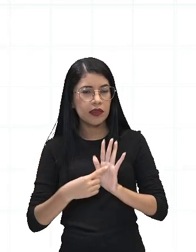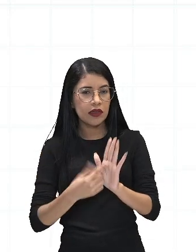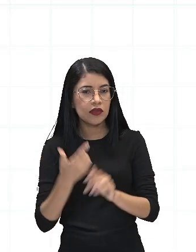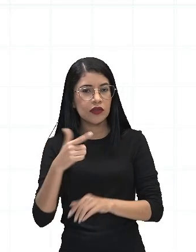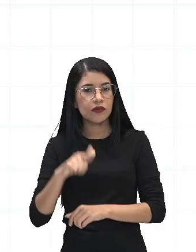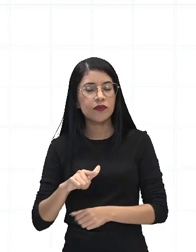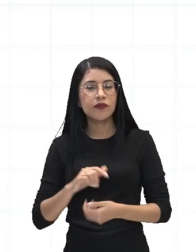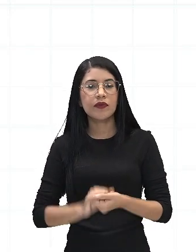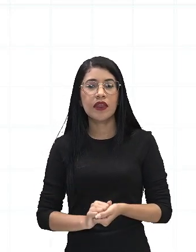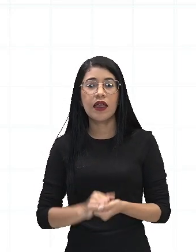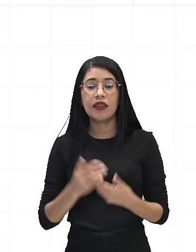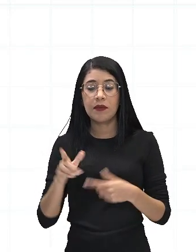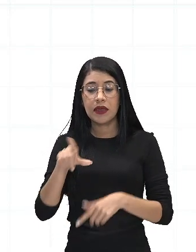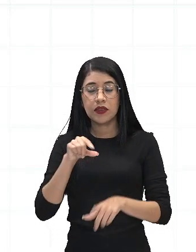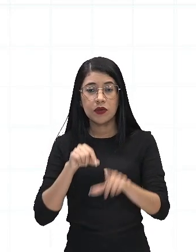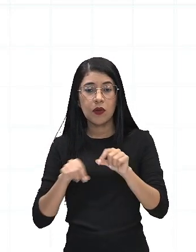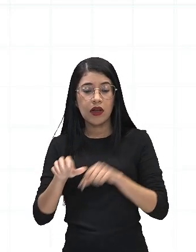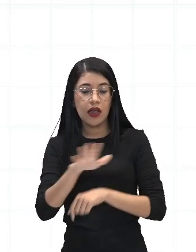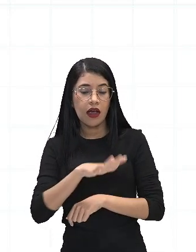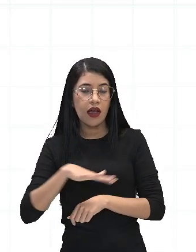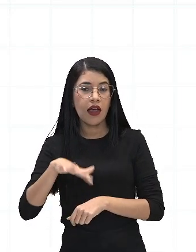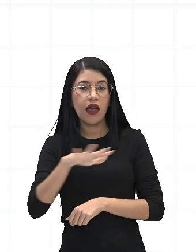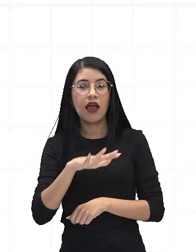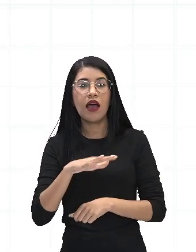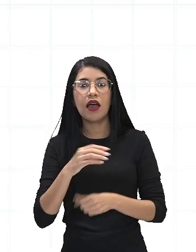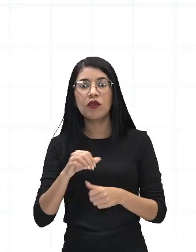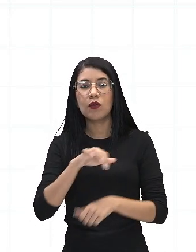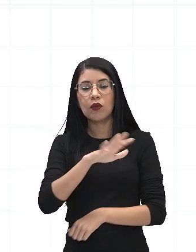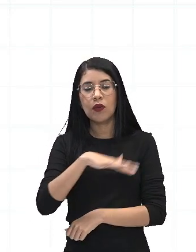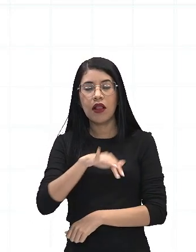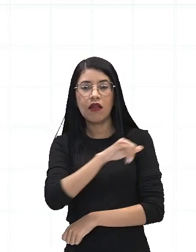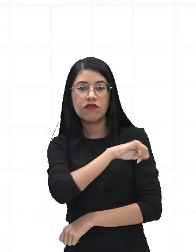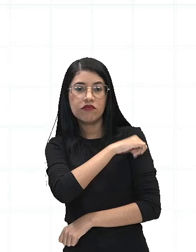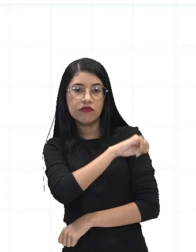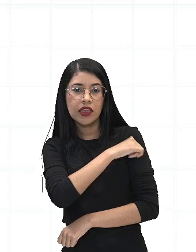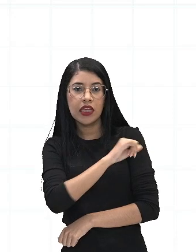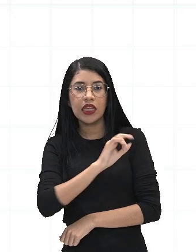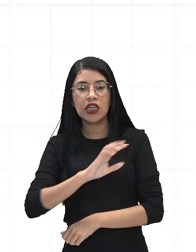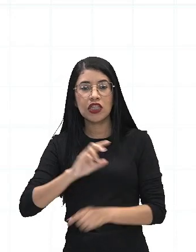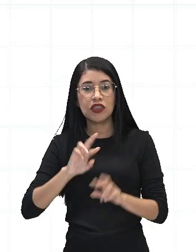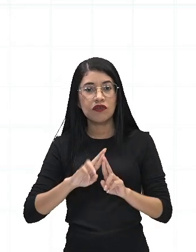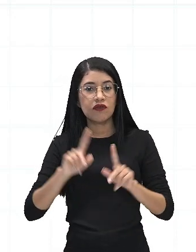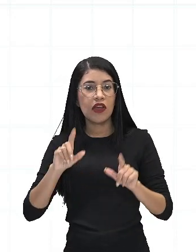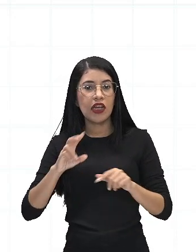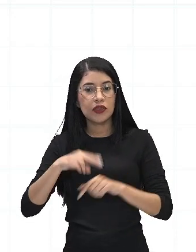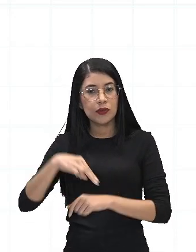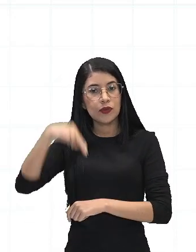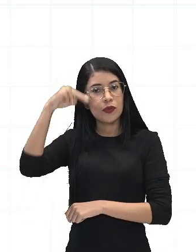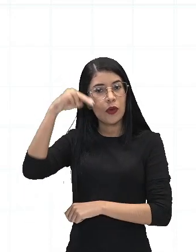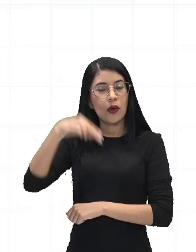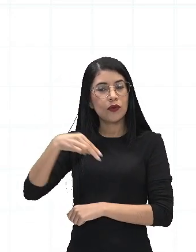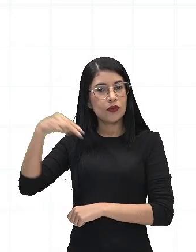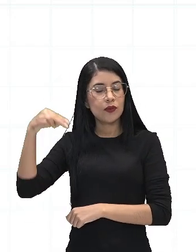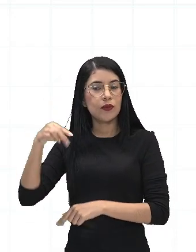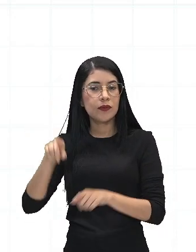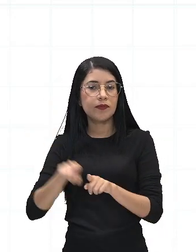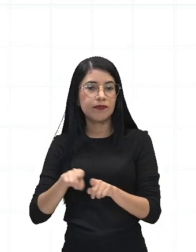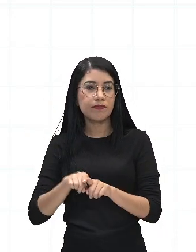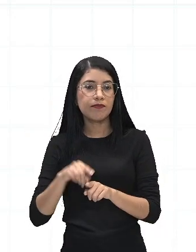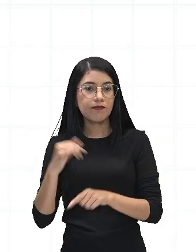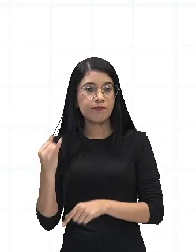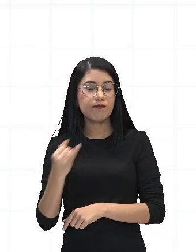a escolha de ambientar a história no Rio de Janeiro e não nas regiões Norte e Nordeste,